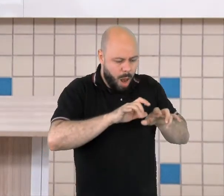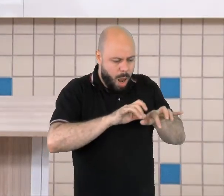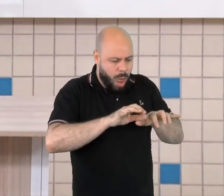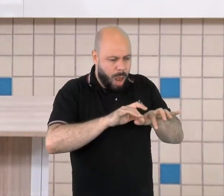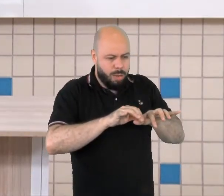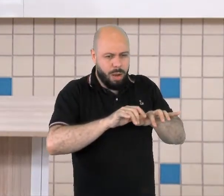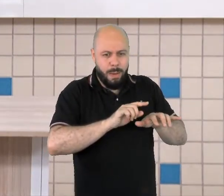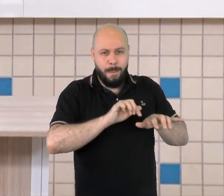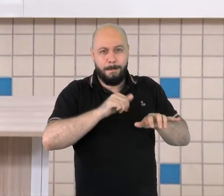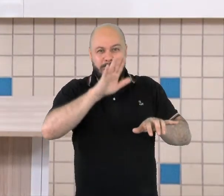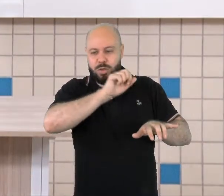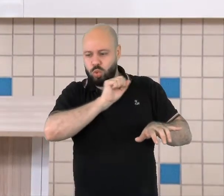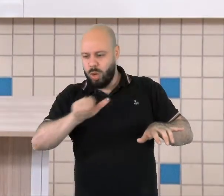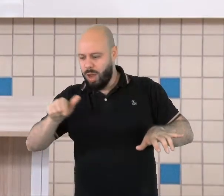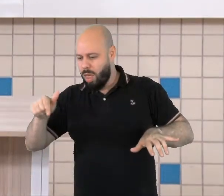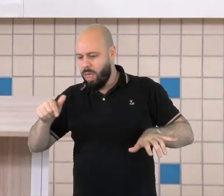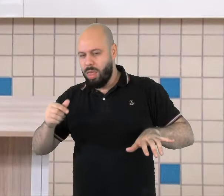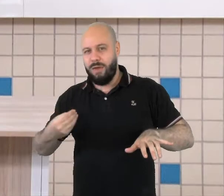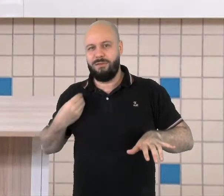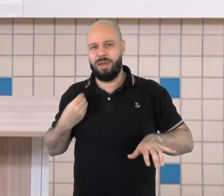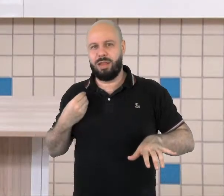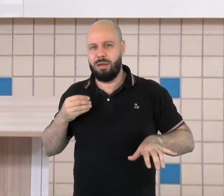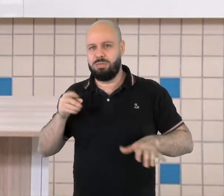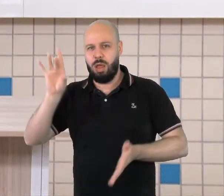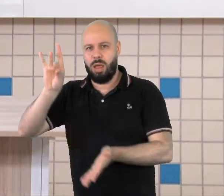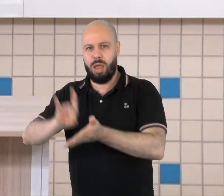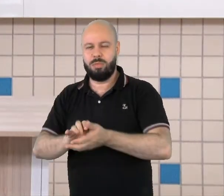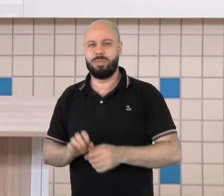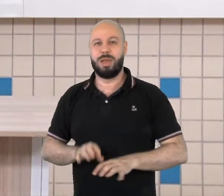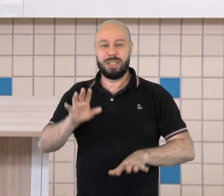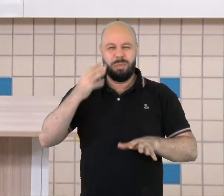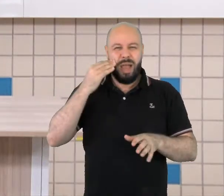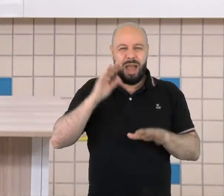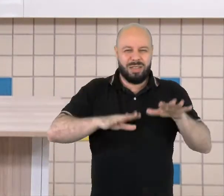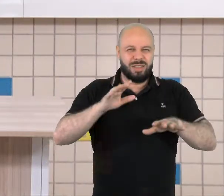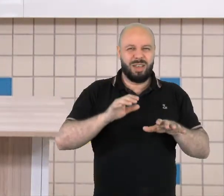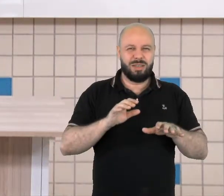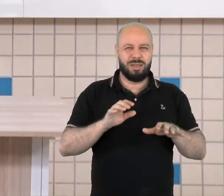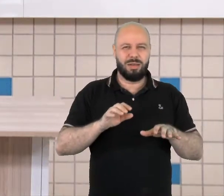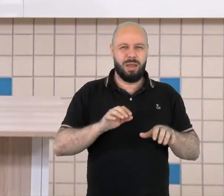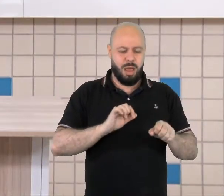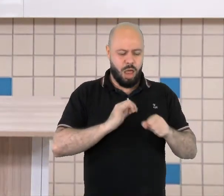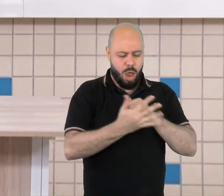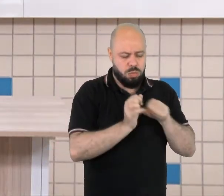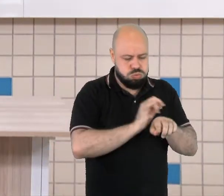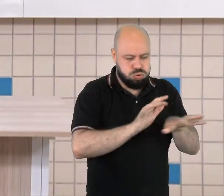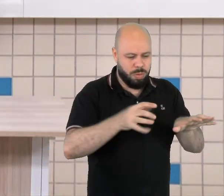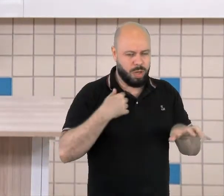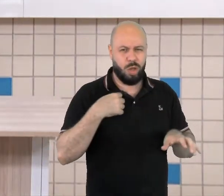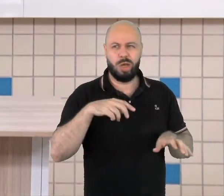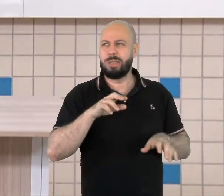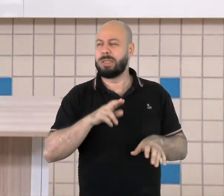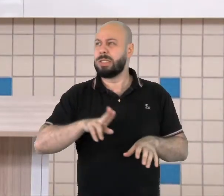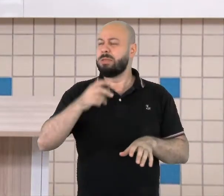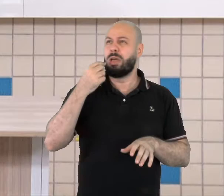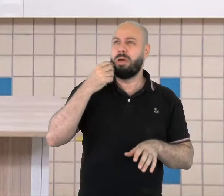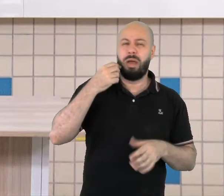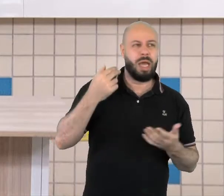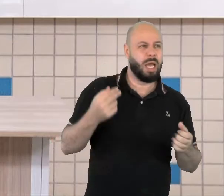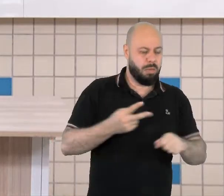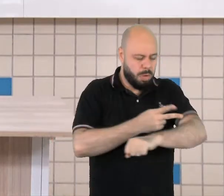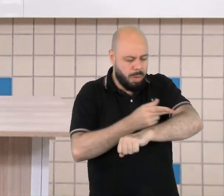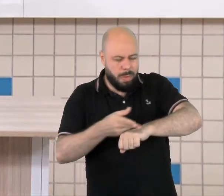E com a pandemia? Com a pandemia é como se a gente ficasse passeando nas redes sociais, em filmes, Netflix,